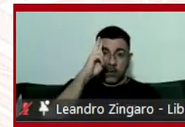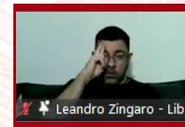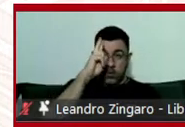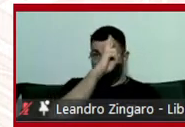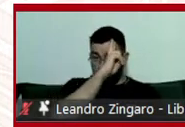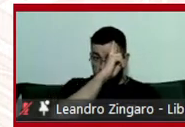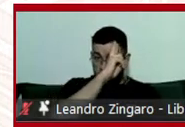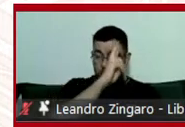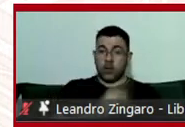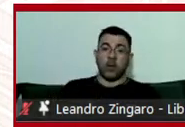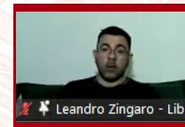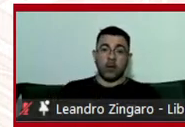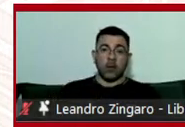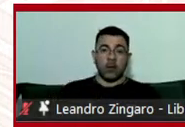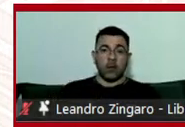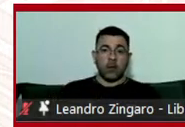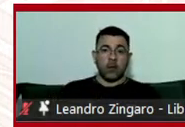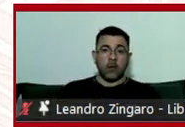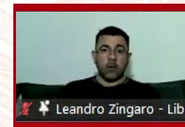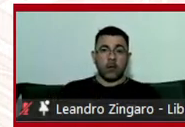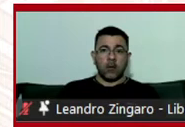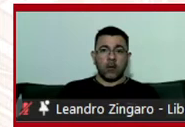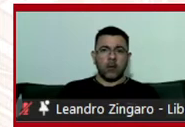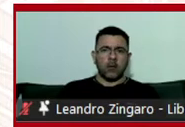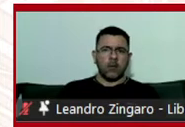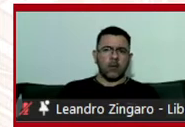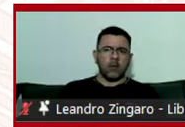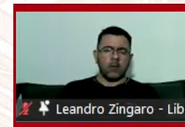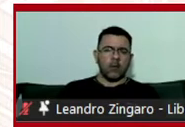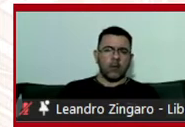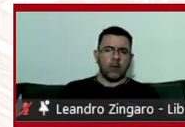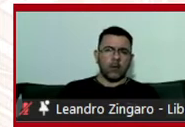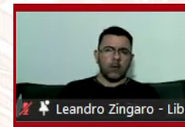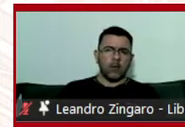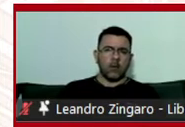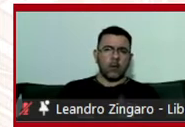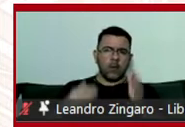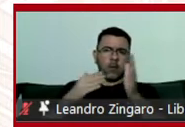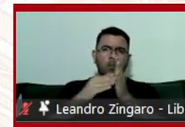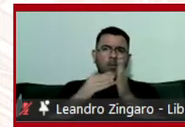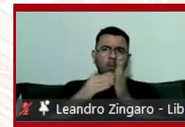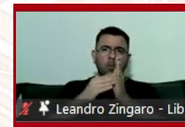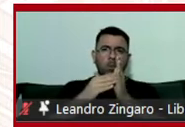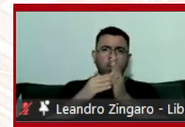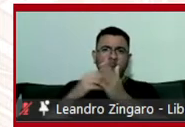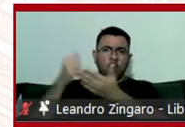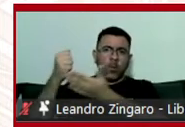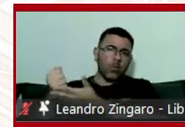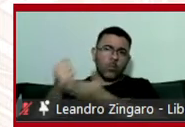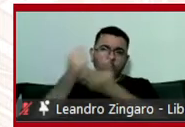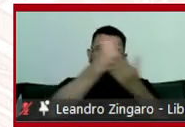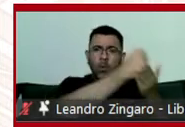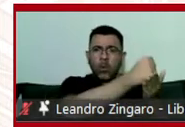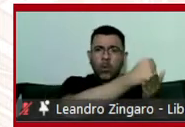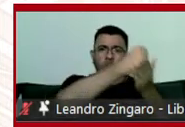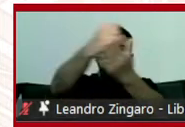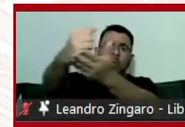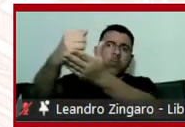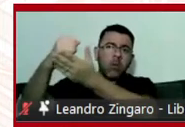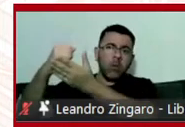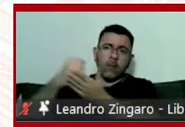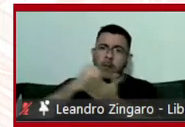cidade eles correm a gente pegou de regi diferentes da cidade então eles percorrem a cidade toda